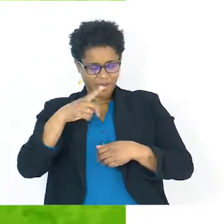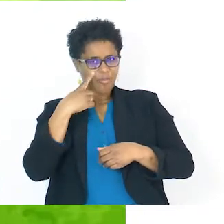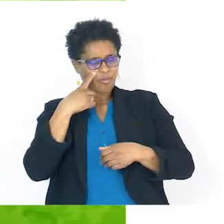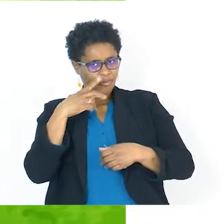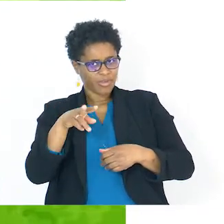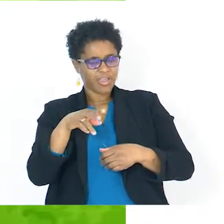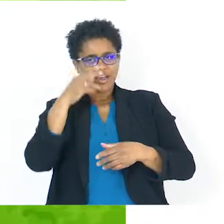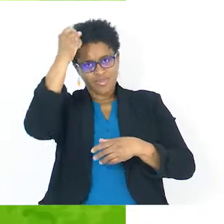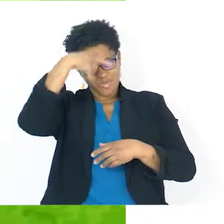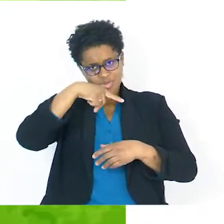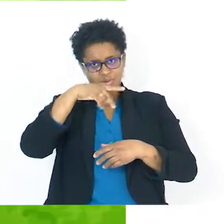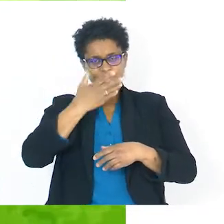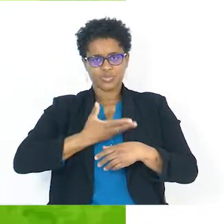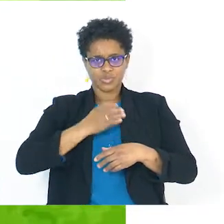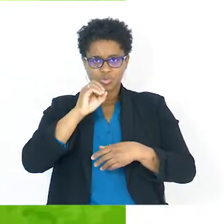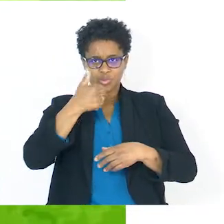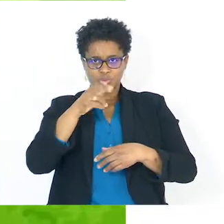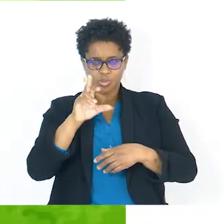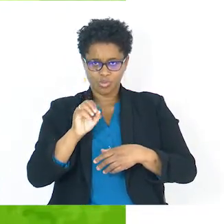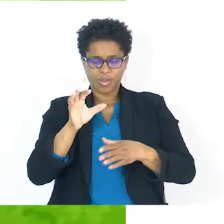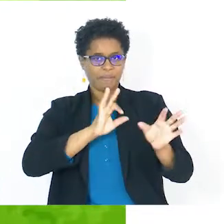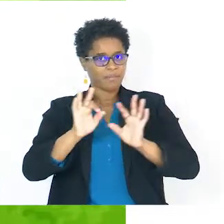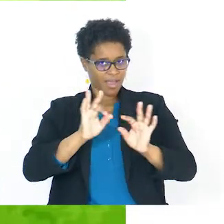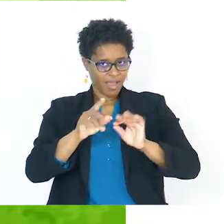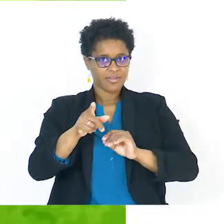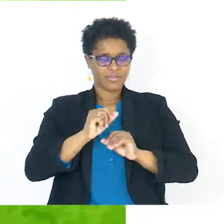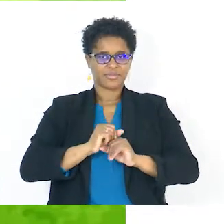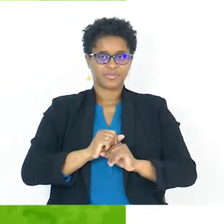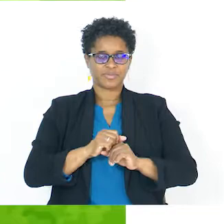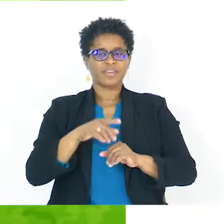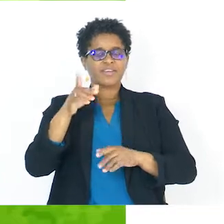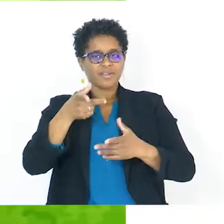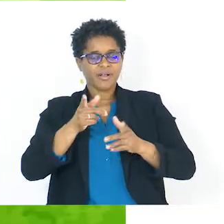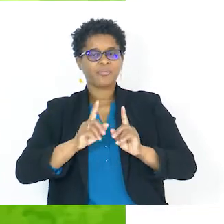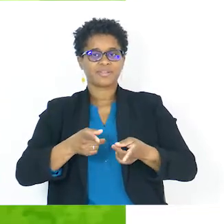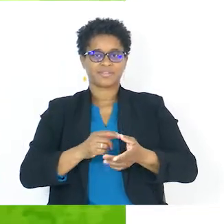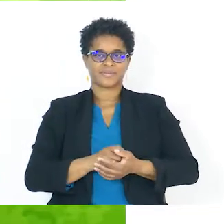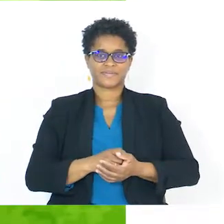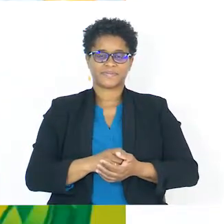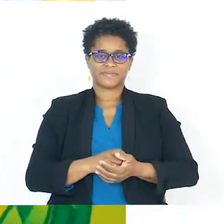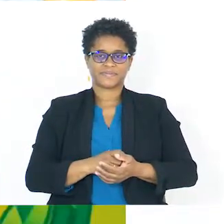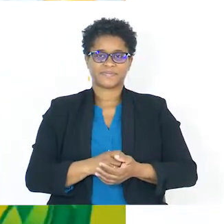vamos conhecer a história do dobro. Preparado? Vamos lá?